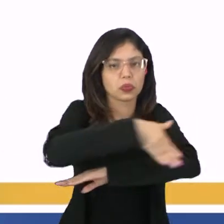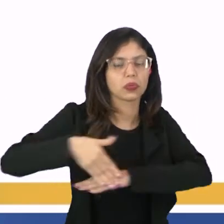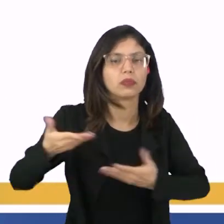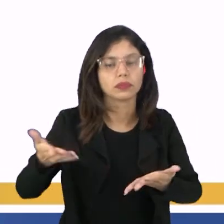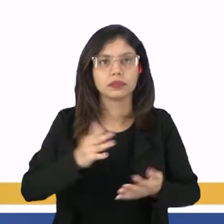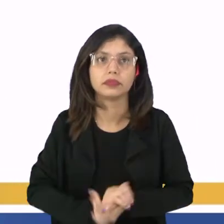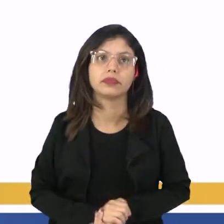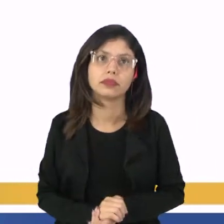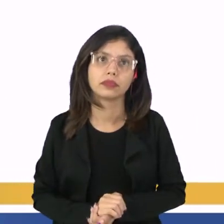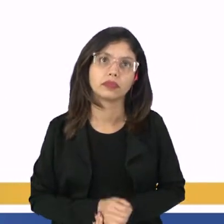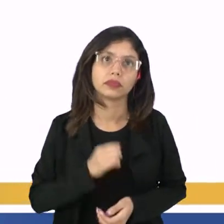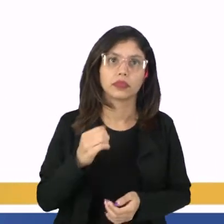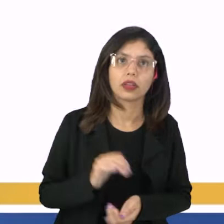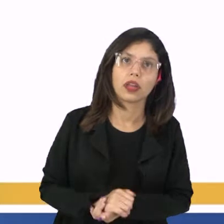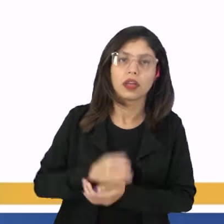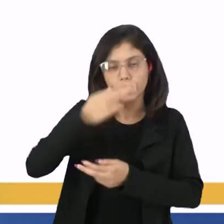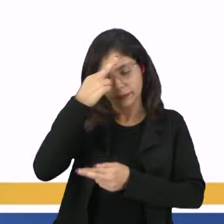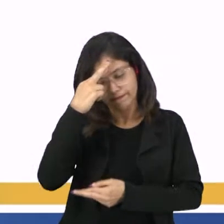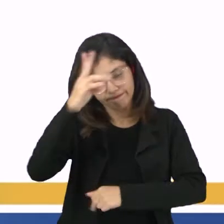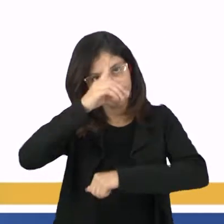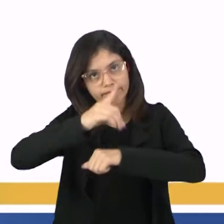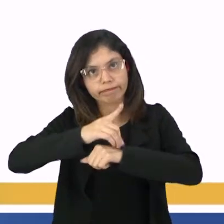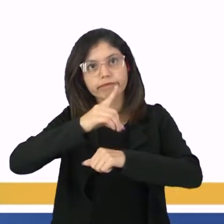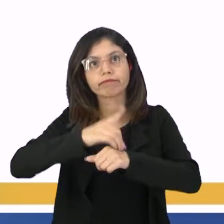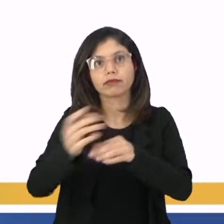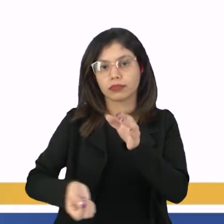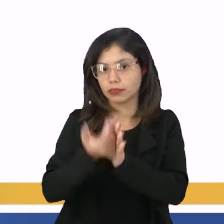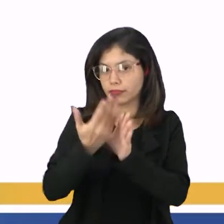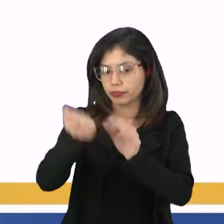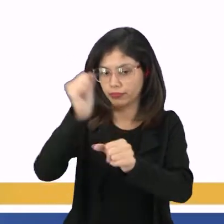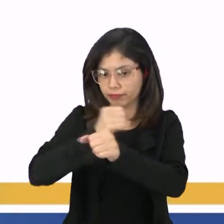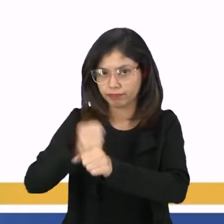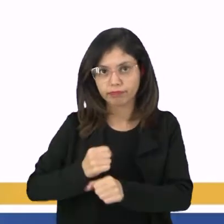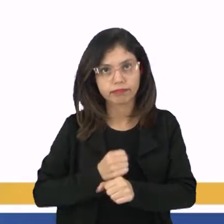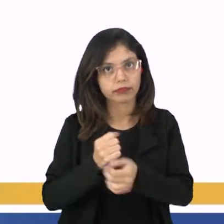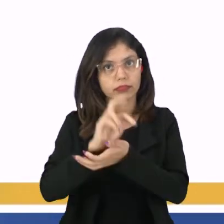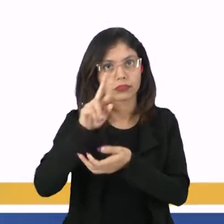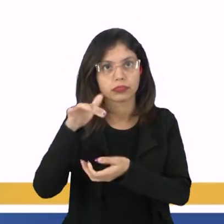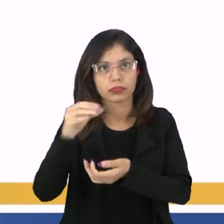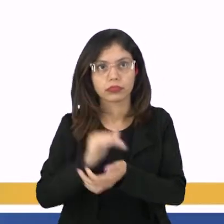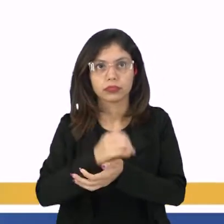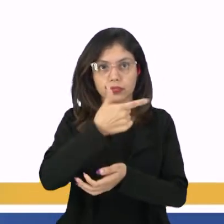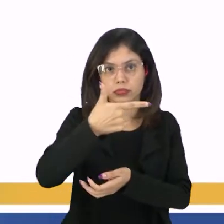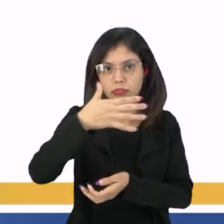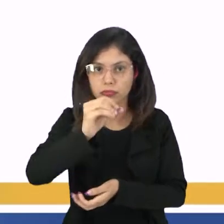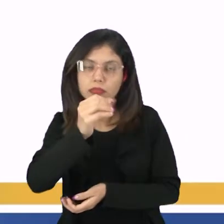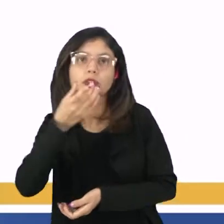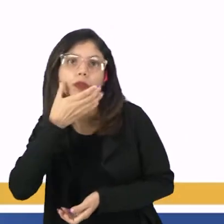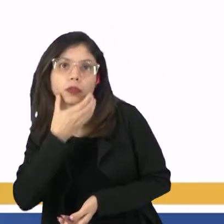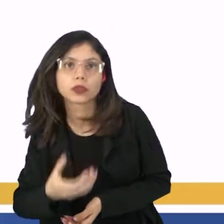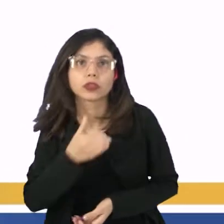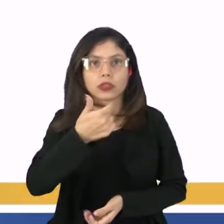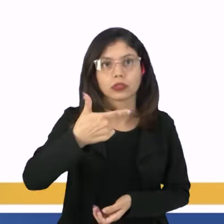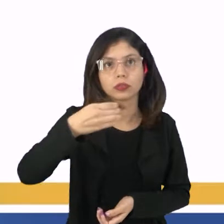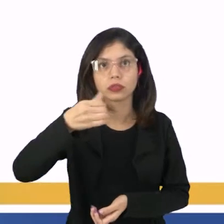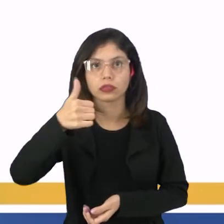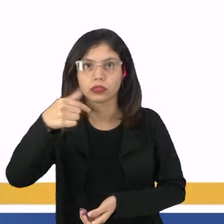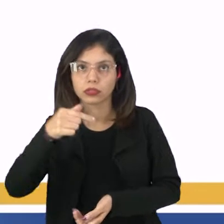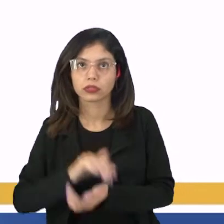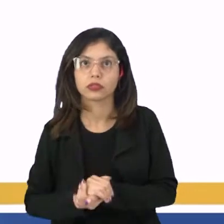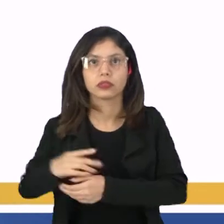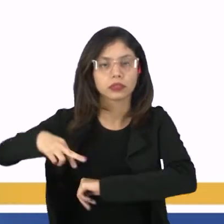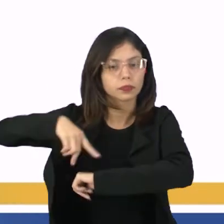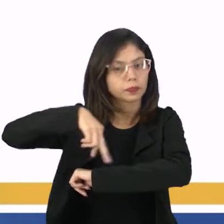pública. Excelentíssimo senhor diretor de Obras e Infraestrutura, em 20 de dezembro do ano de